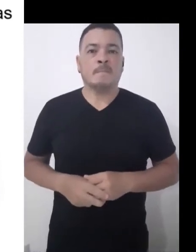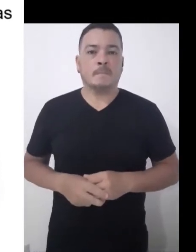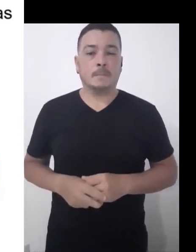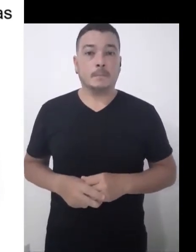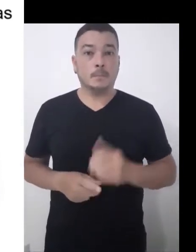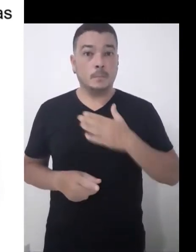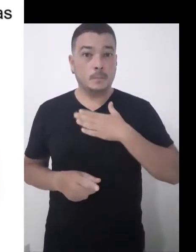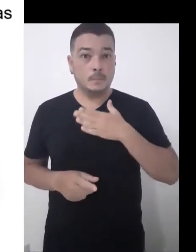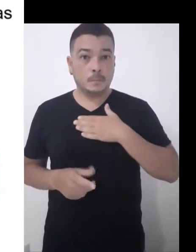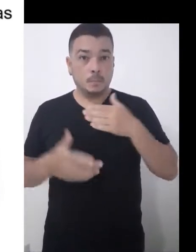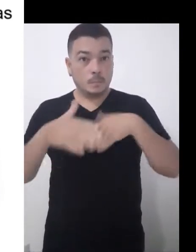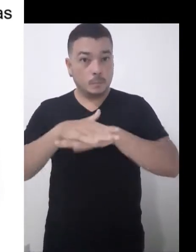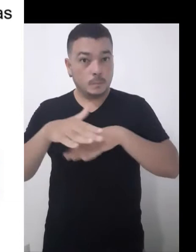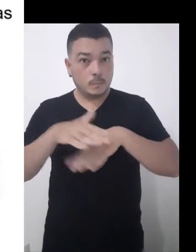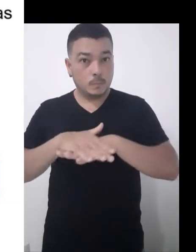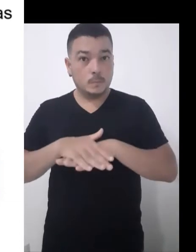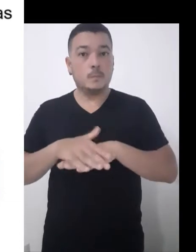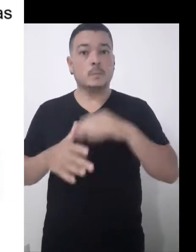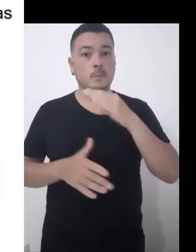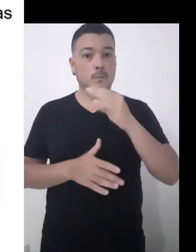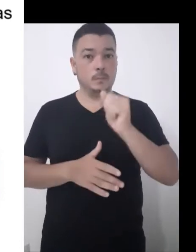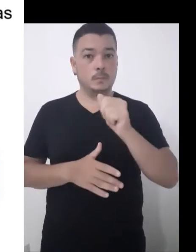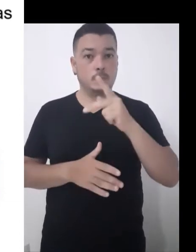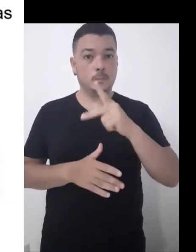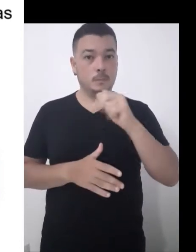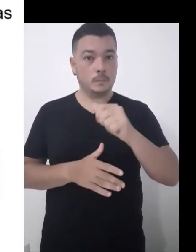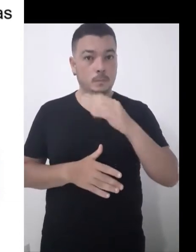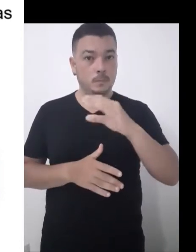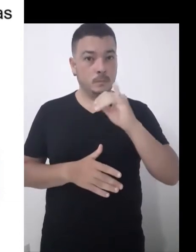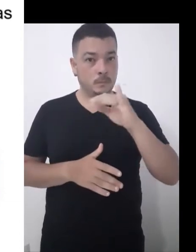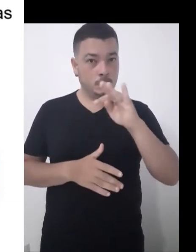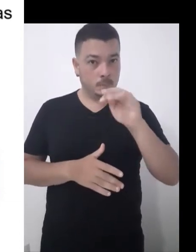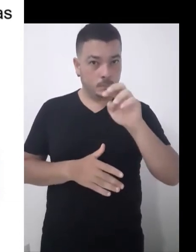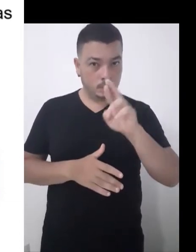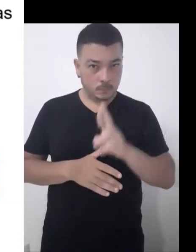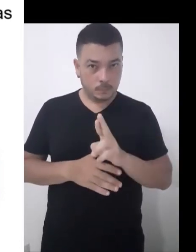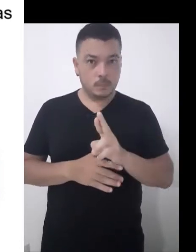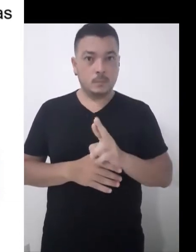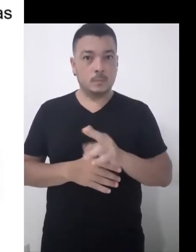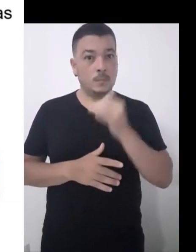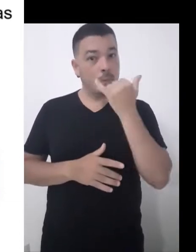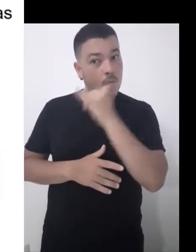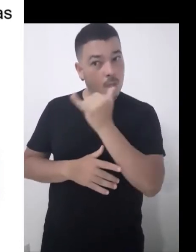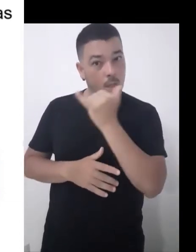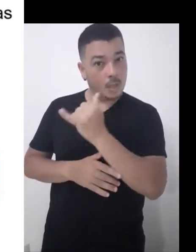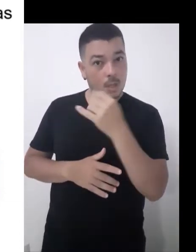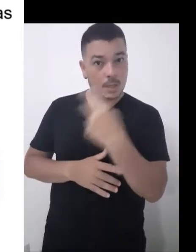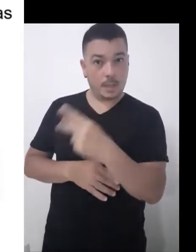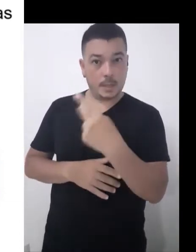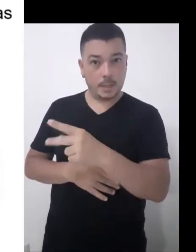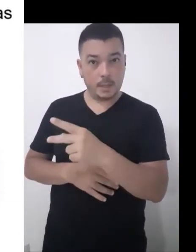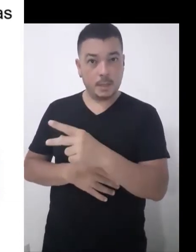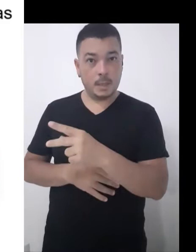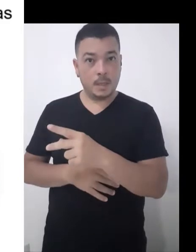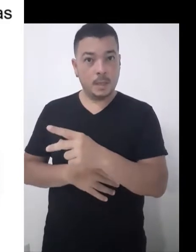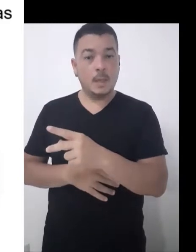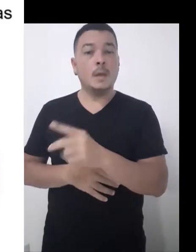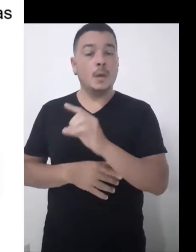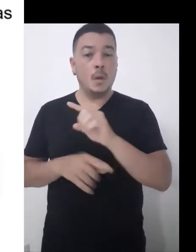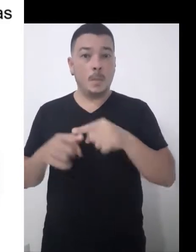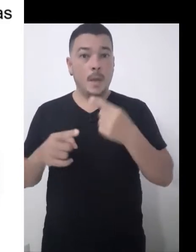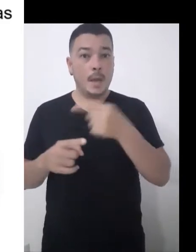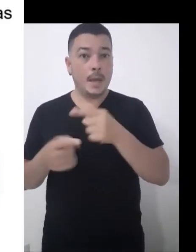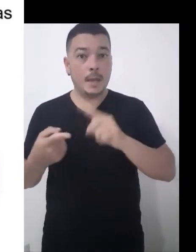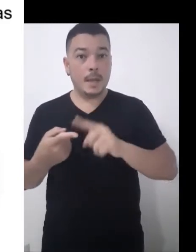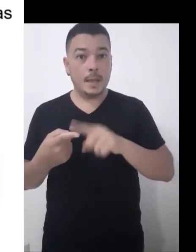RAM, os capacitores que existem ali fornecem energia para essa memória ficar mantendo os meus dados, só que os capacitores